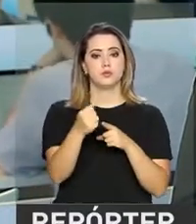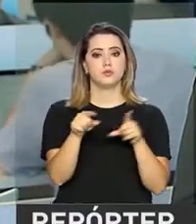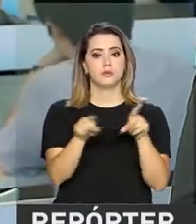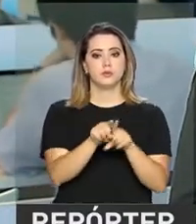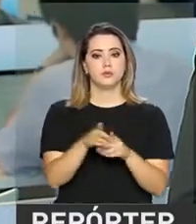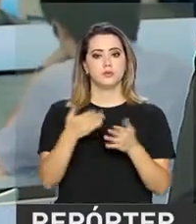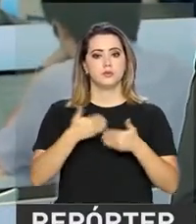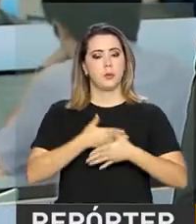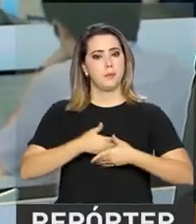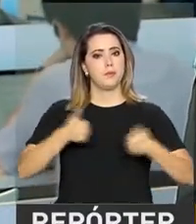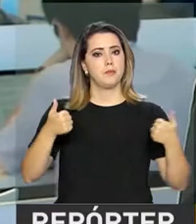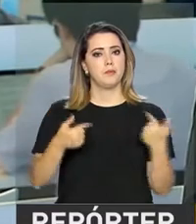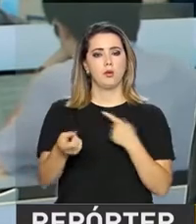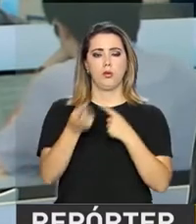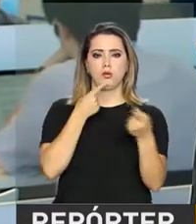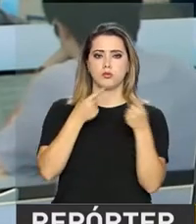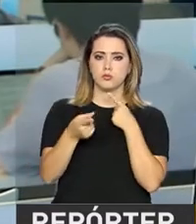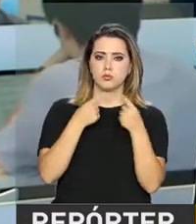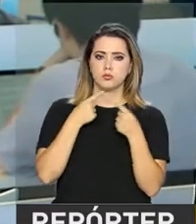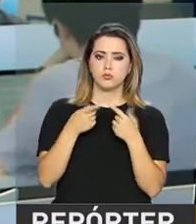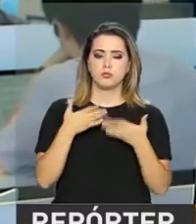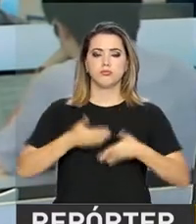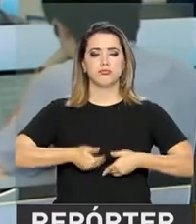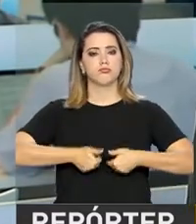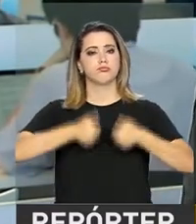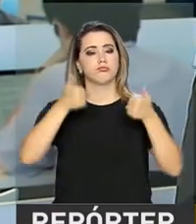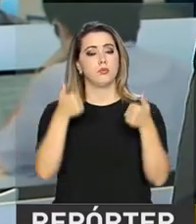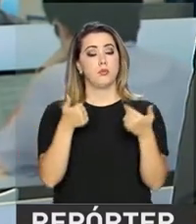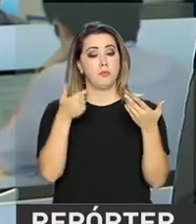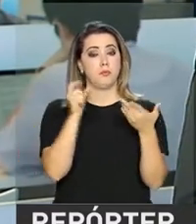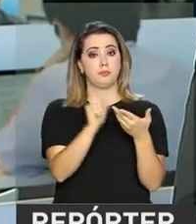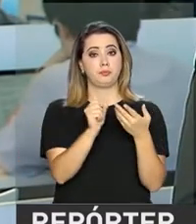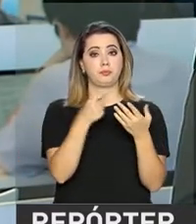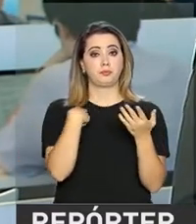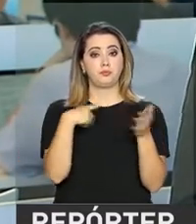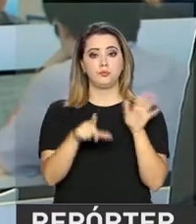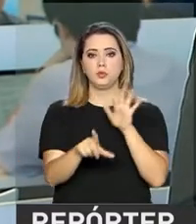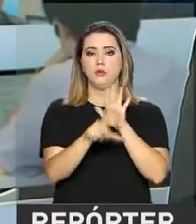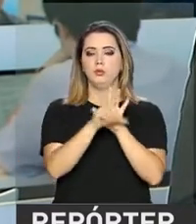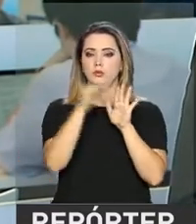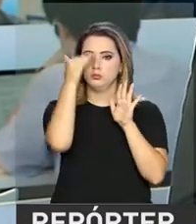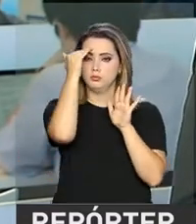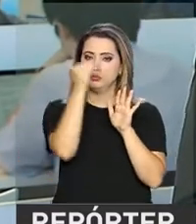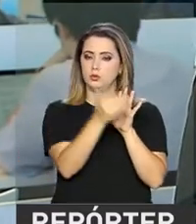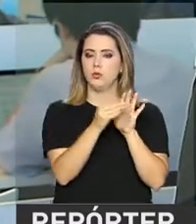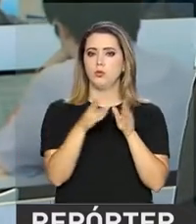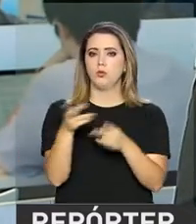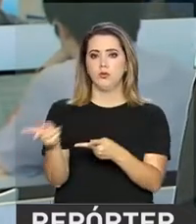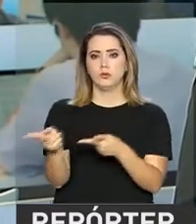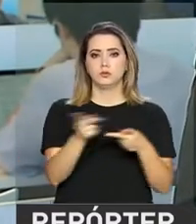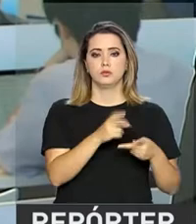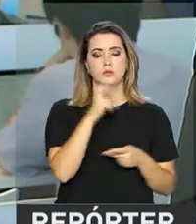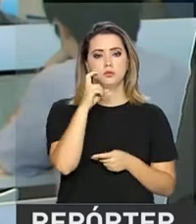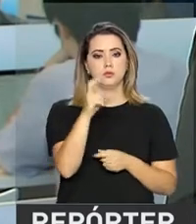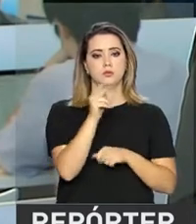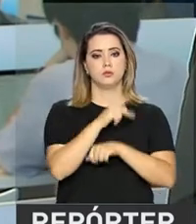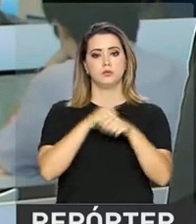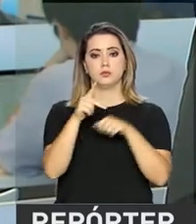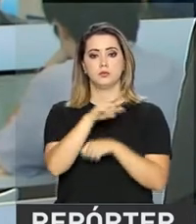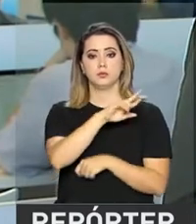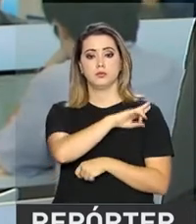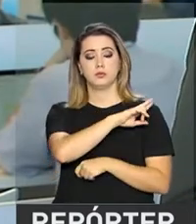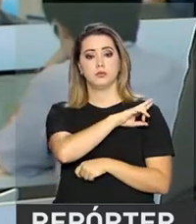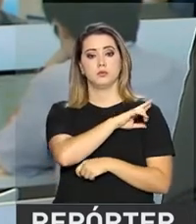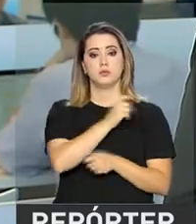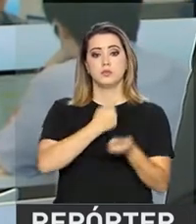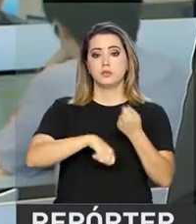as discussões e buscar a maior legitimidade possível. Foi por isso que o BRICS convidou 5 países para representar as